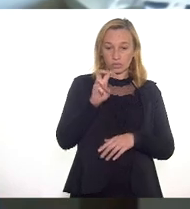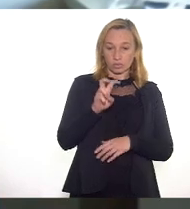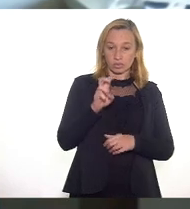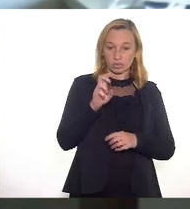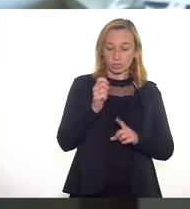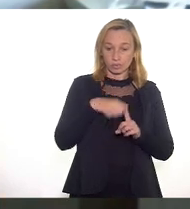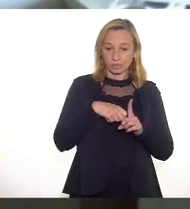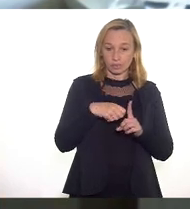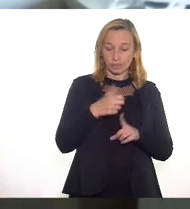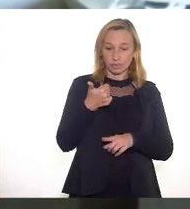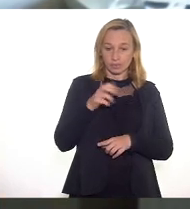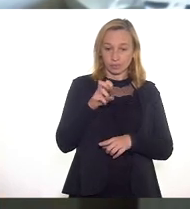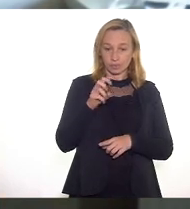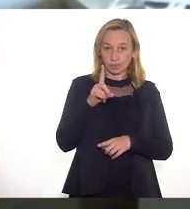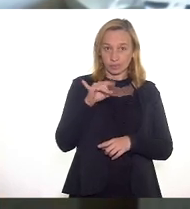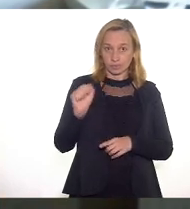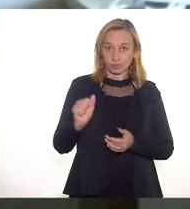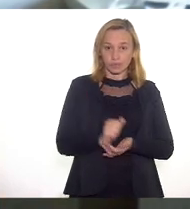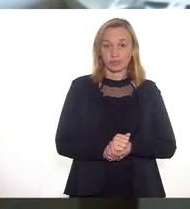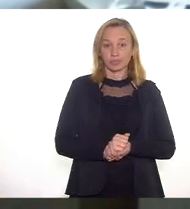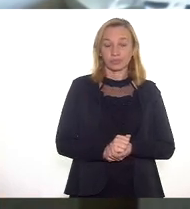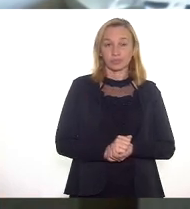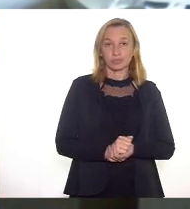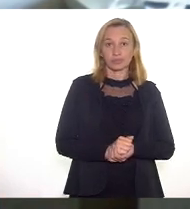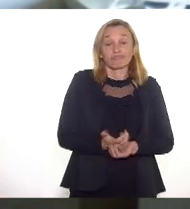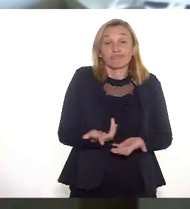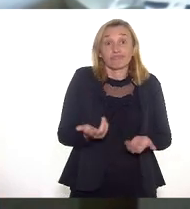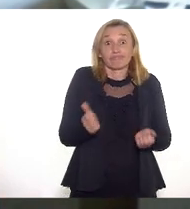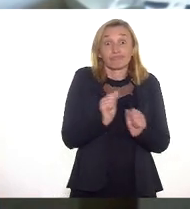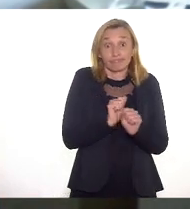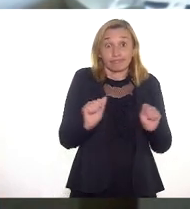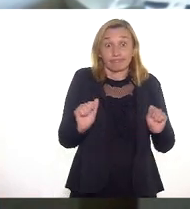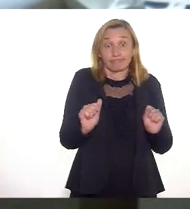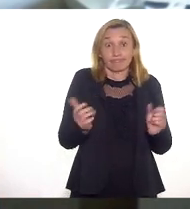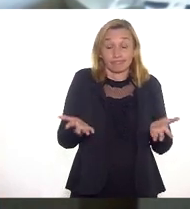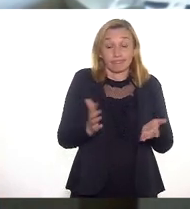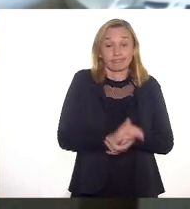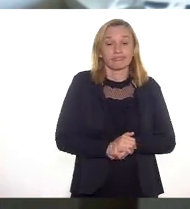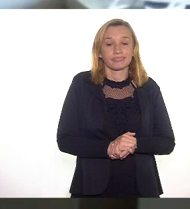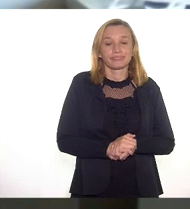5 meses e 15 dias, deputado Eliomar Coelho. Como fosse possível